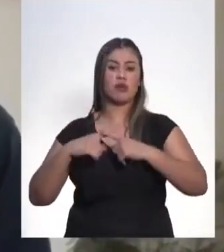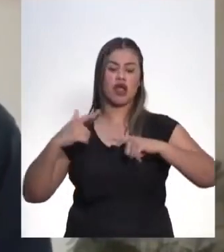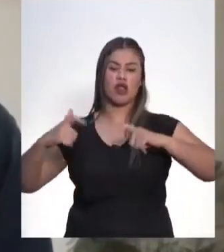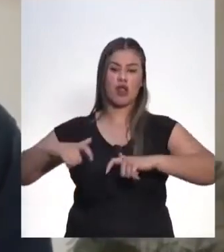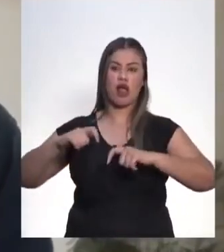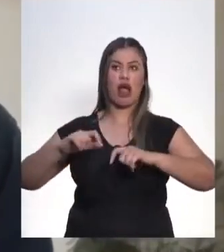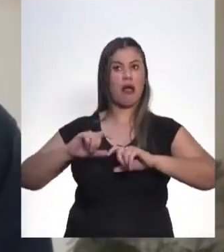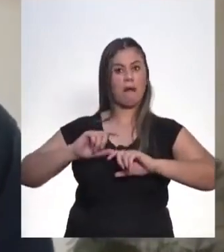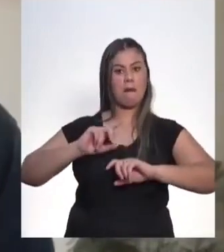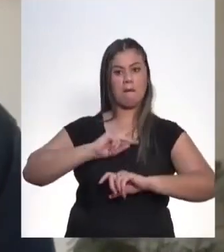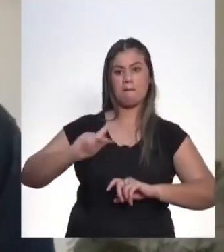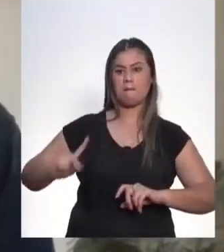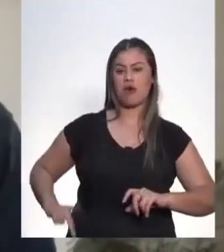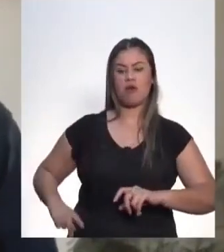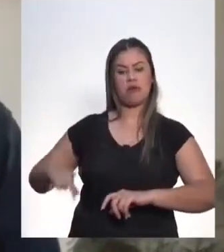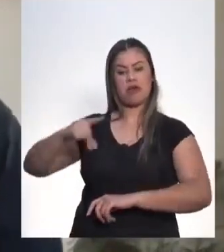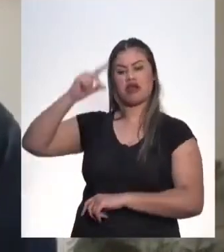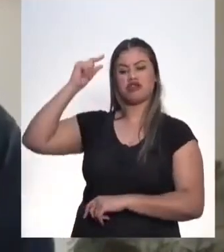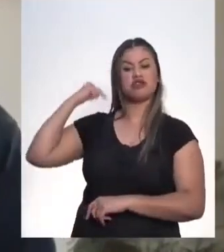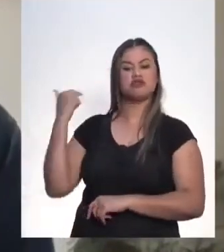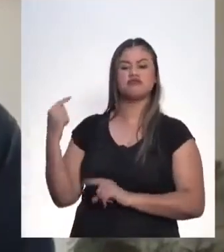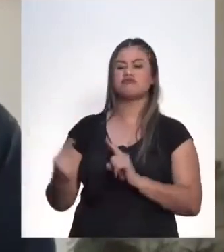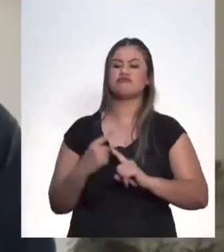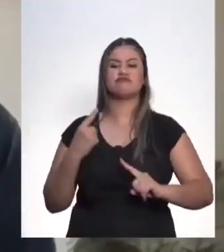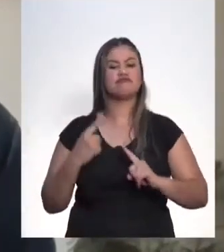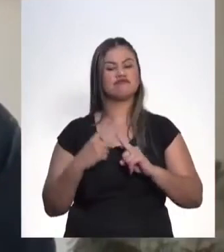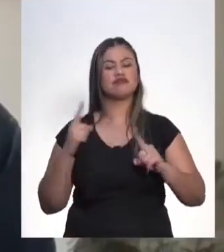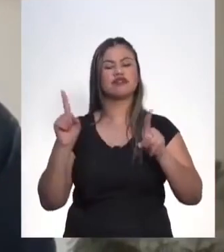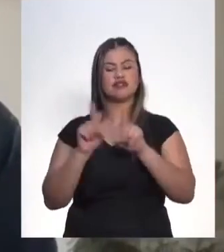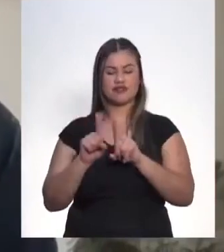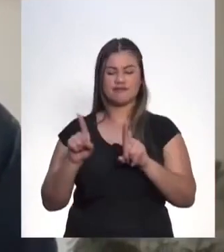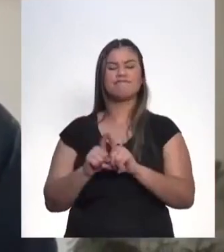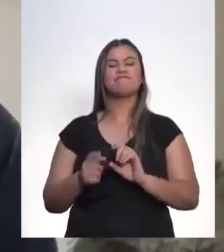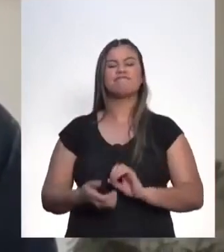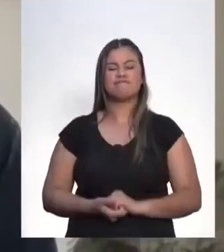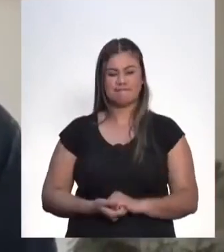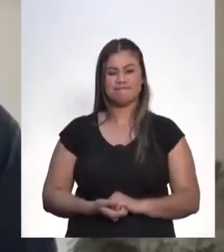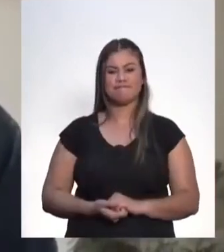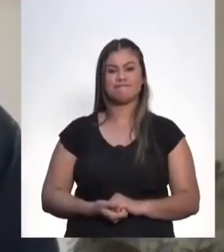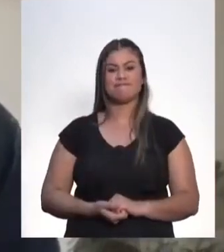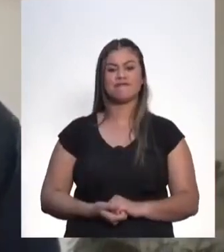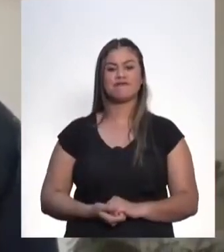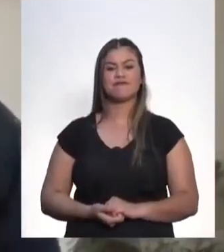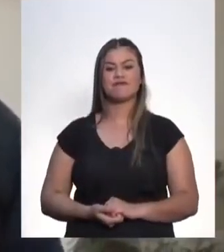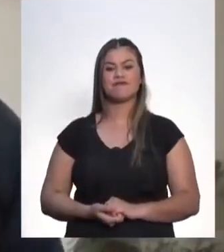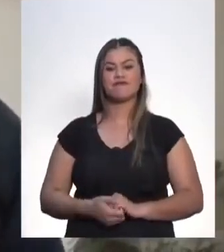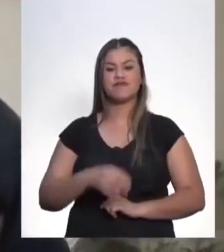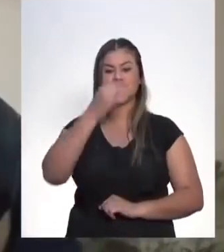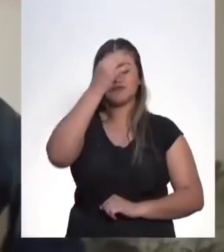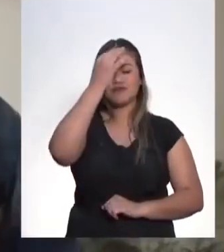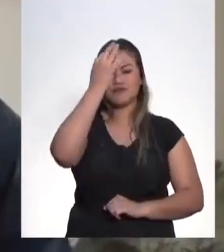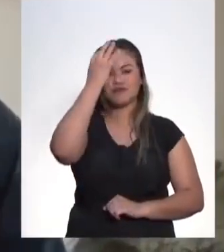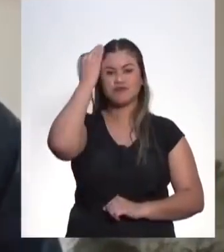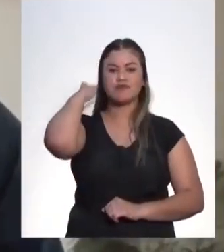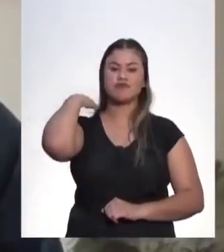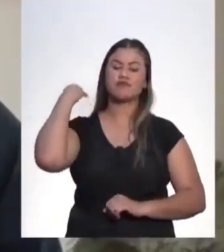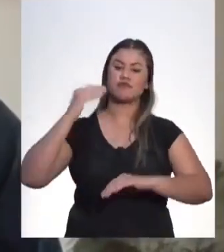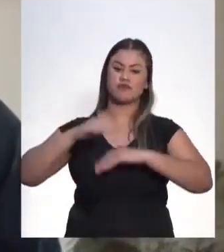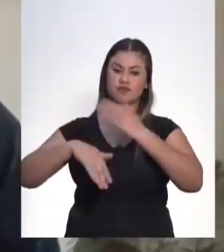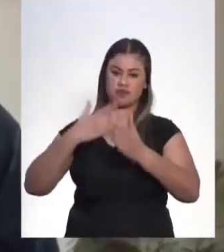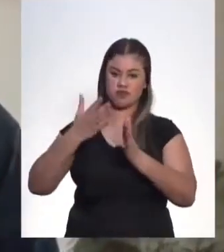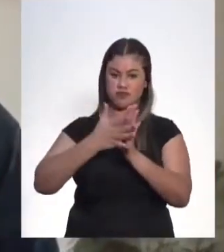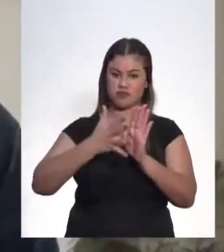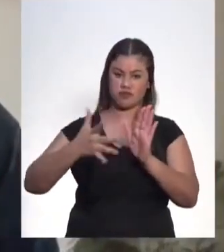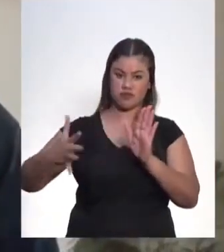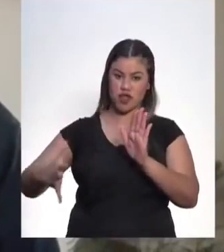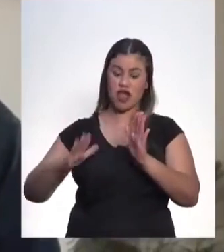da antiga capoeiragem e também ela não está presente nas ruas. A partir daí há um processo de